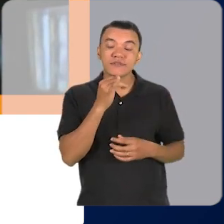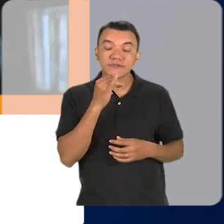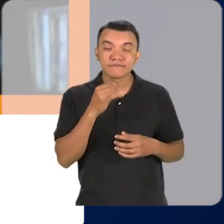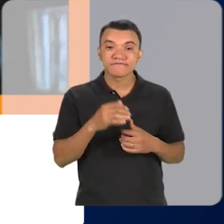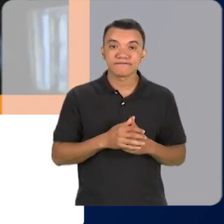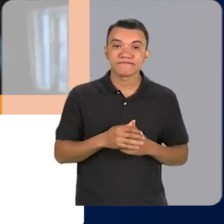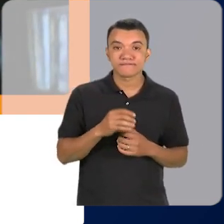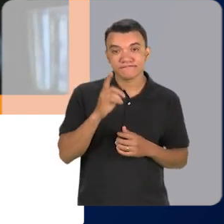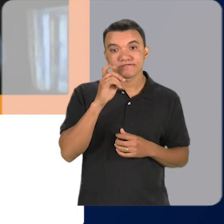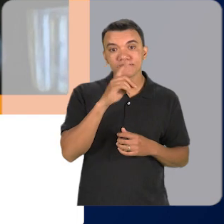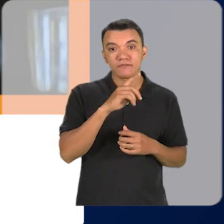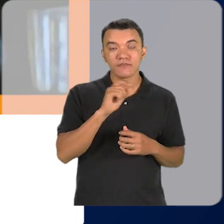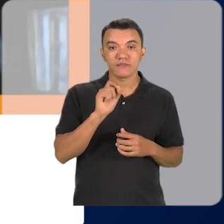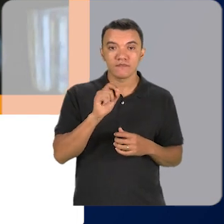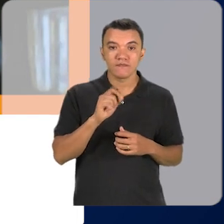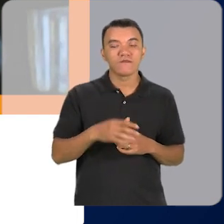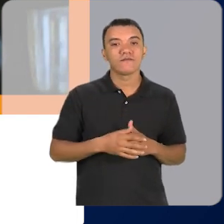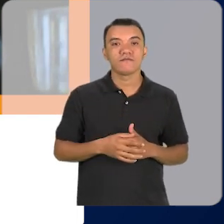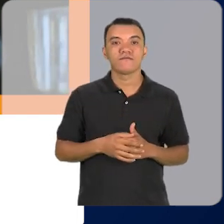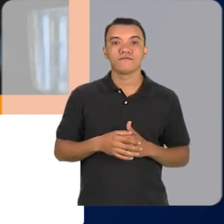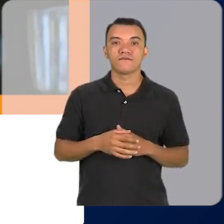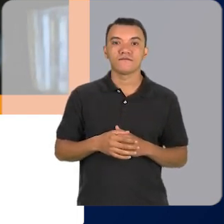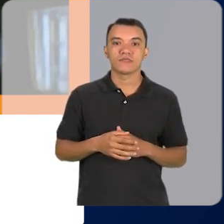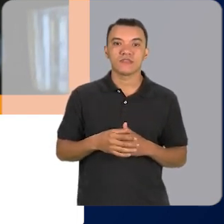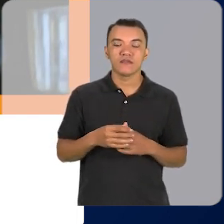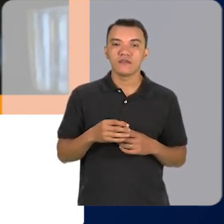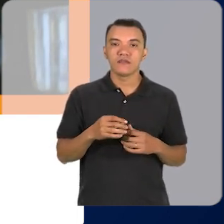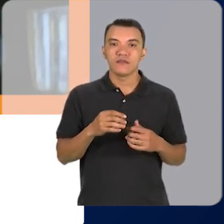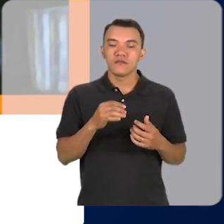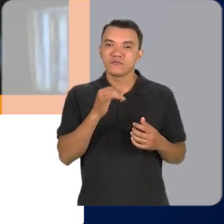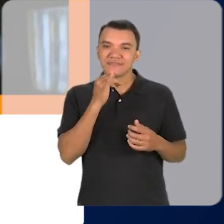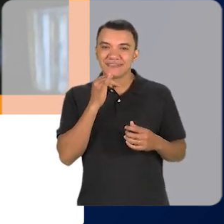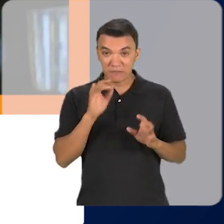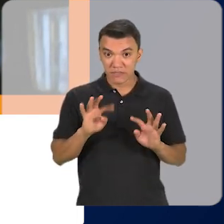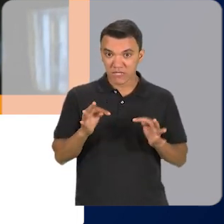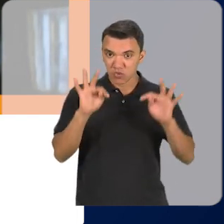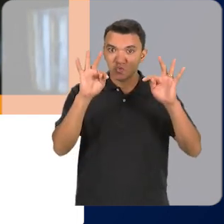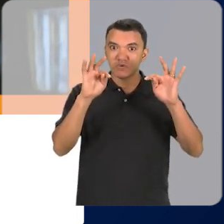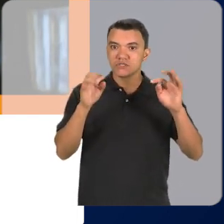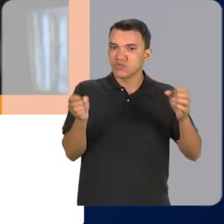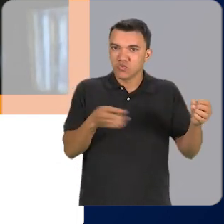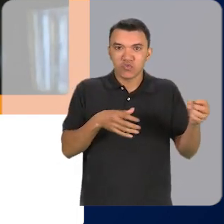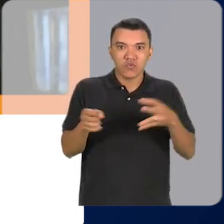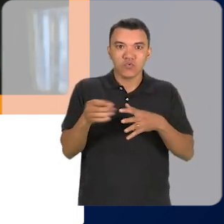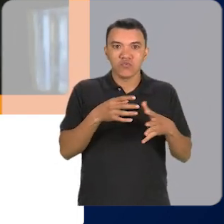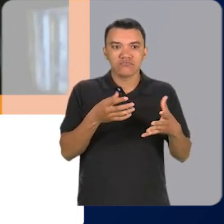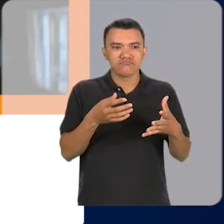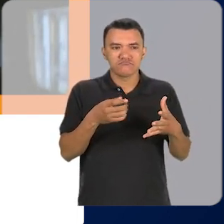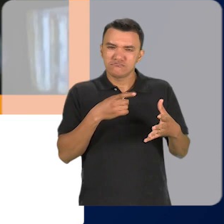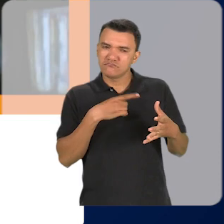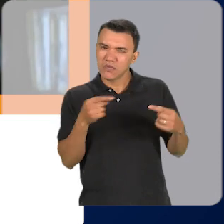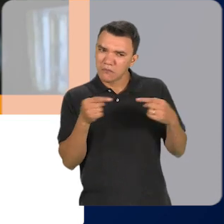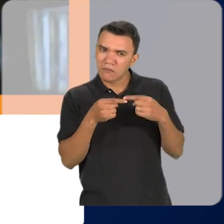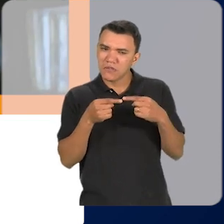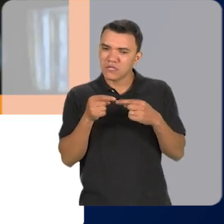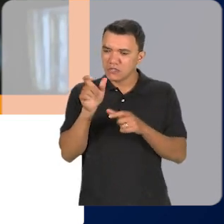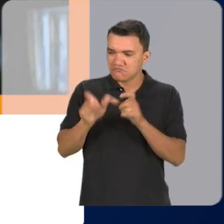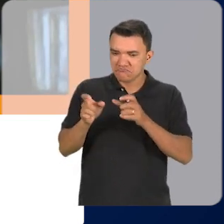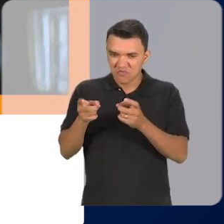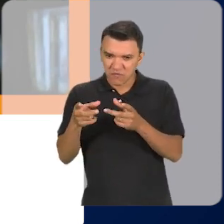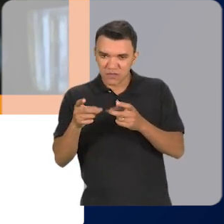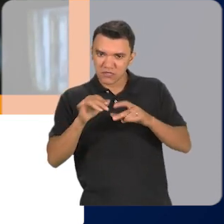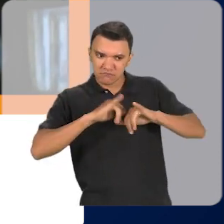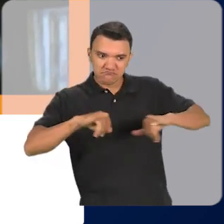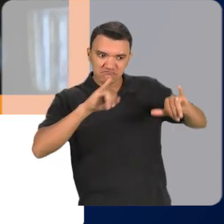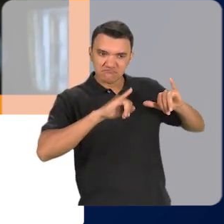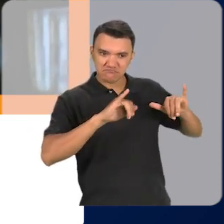exemplo, se a gente não teria, com o uso dessas novas tecnologias digitais, né, uma forma de apregoar usando as tecnologias digitais.